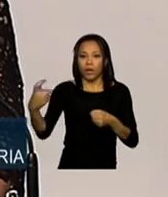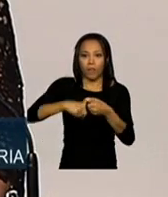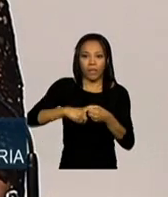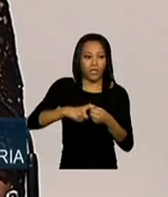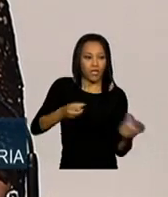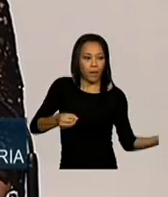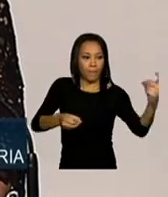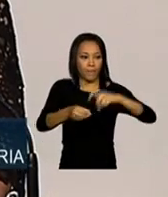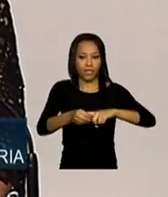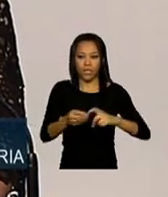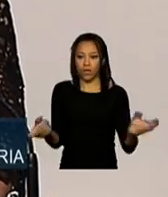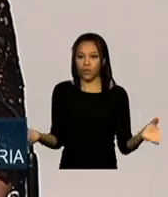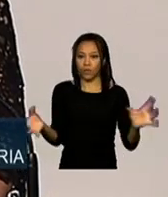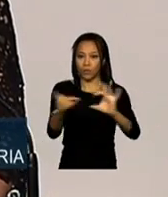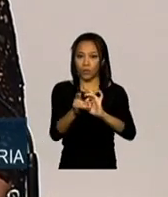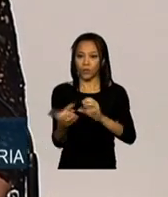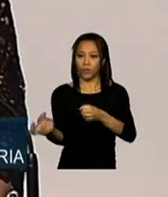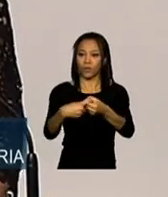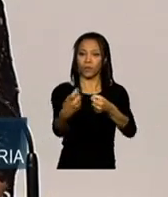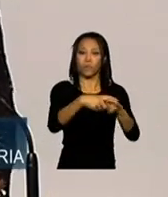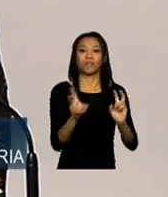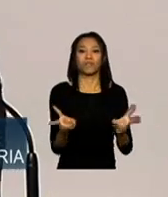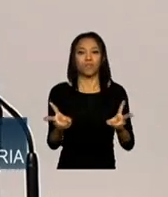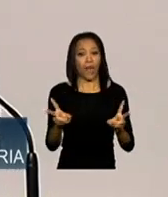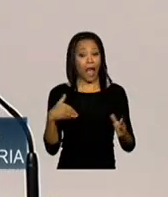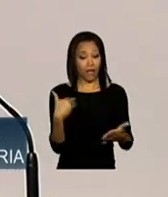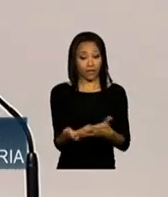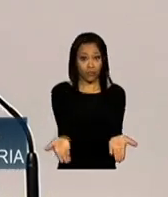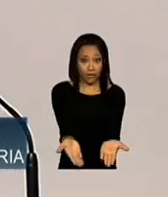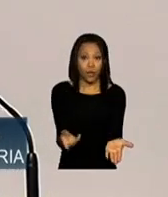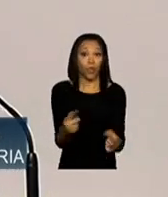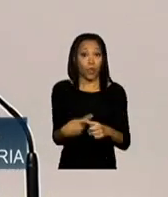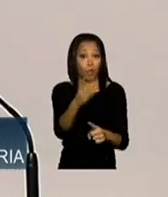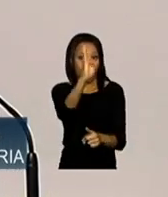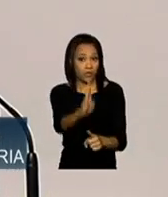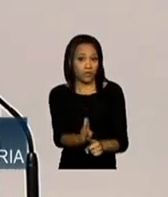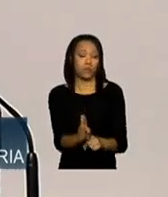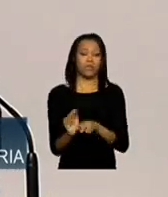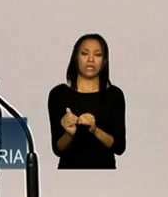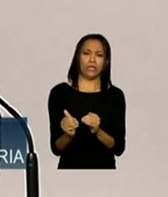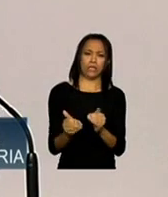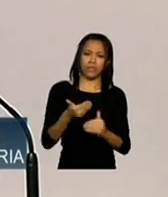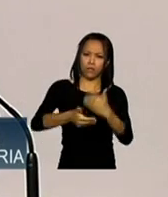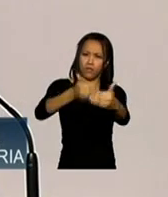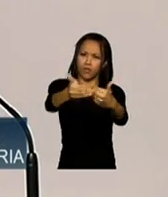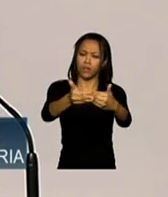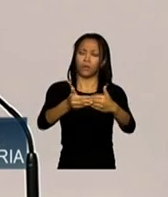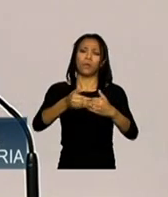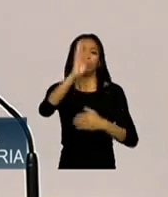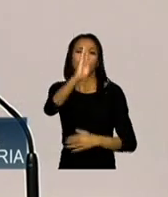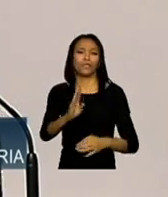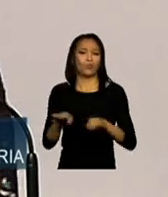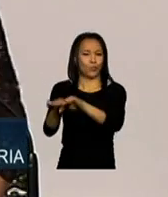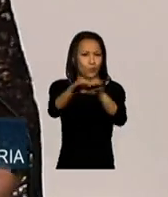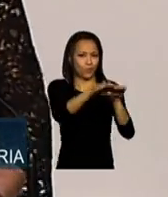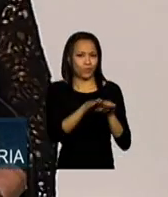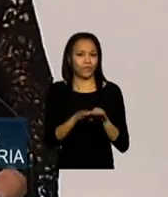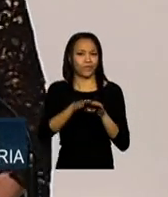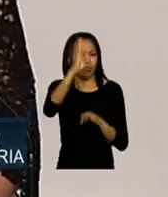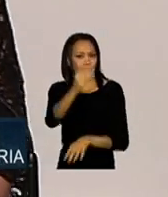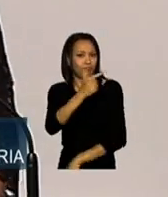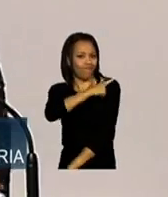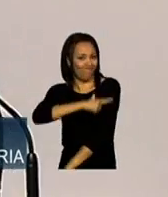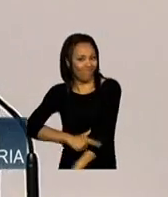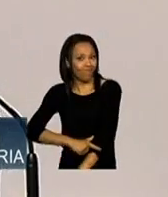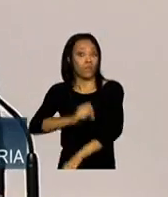viemos construindo até aqui. Porque o Brasil desenvolvido, o Brasil justo, educado,